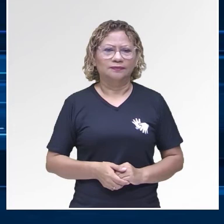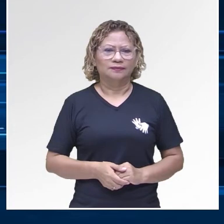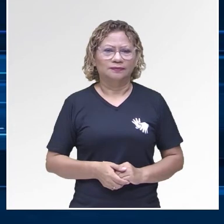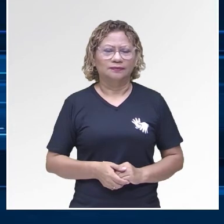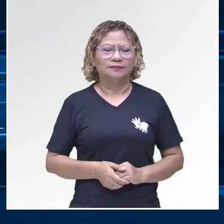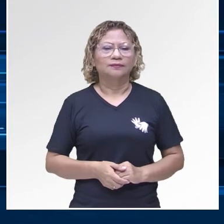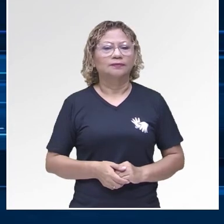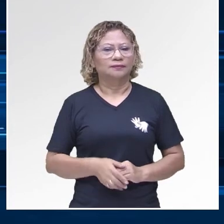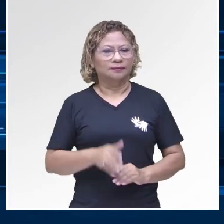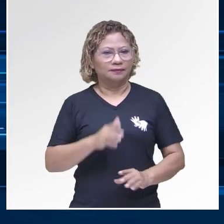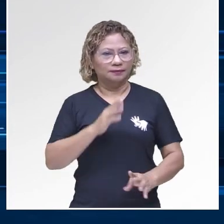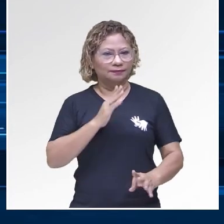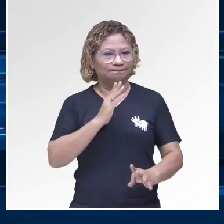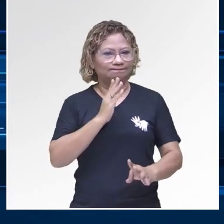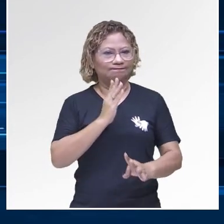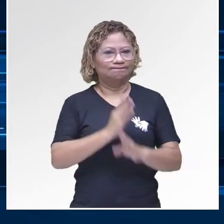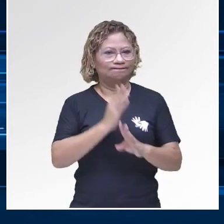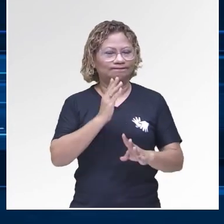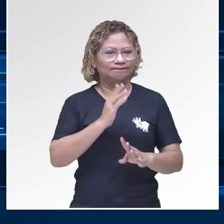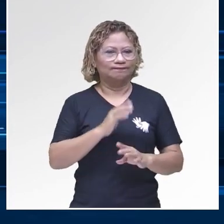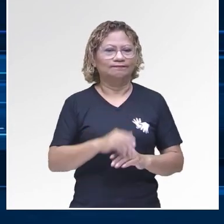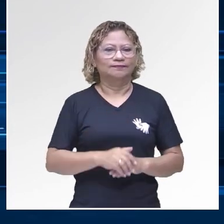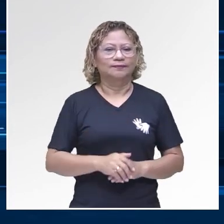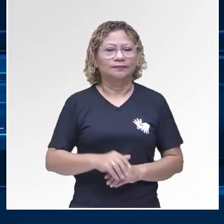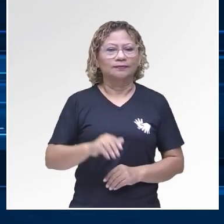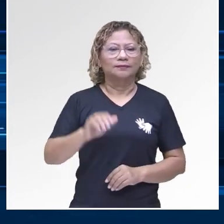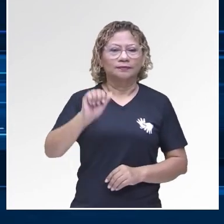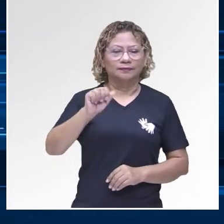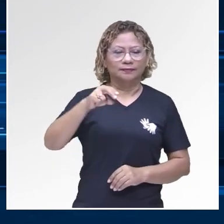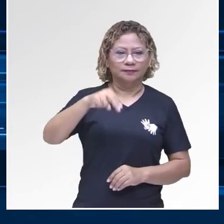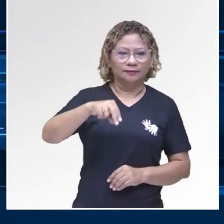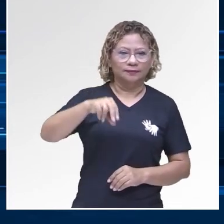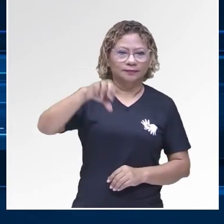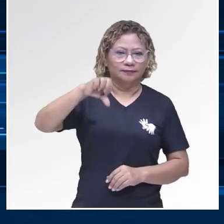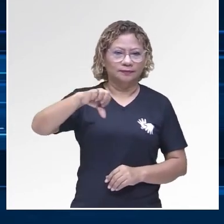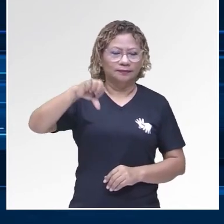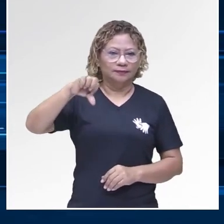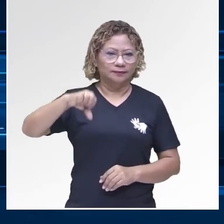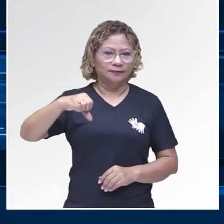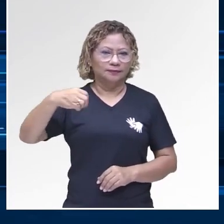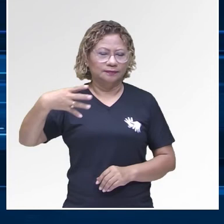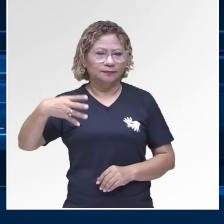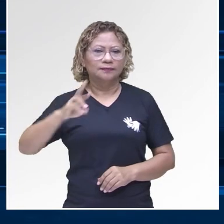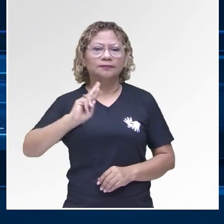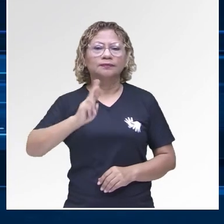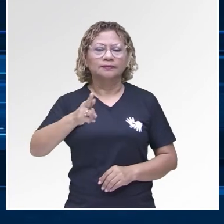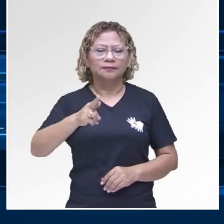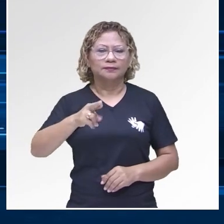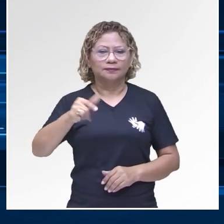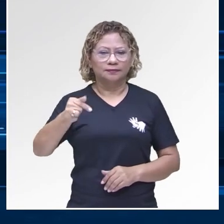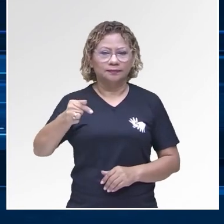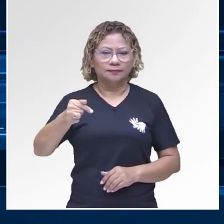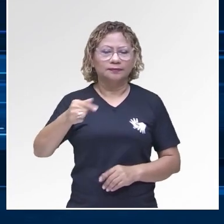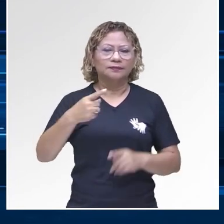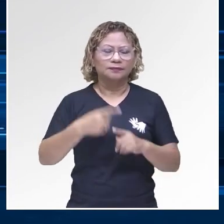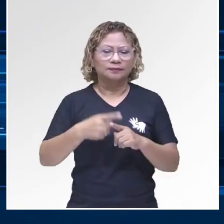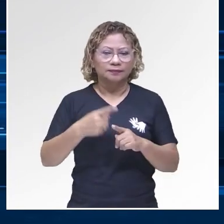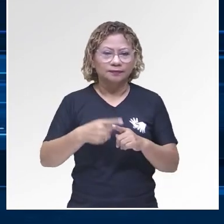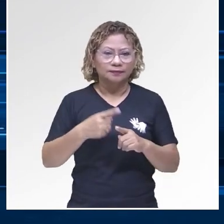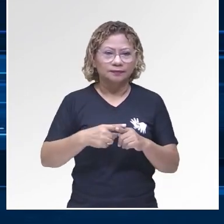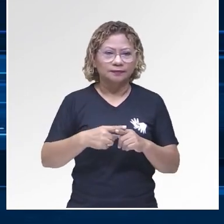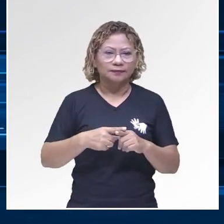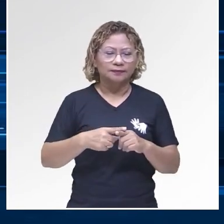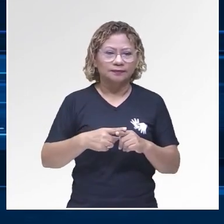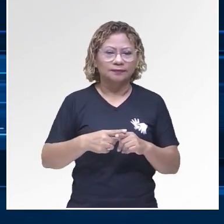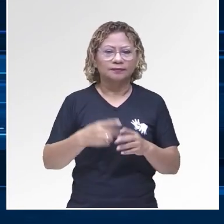ser 994. E a razão é 7, porque eu estou procurando os múltiplos